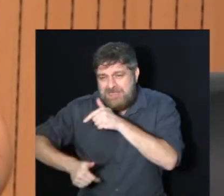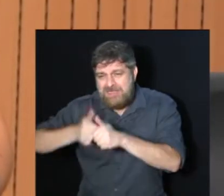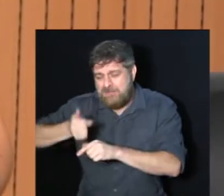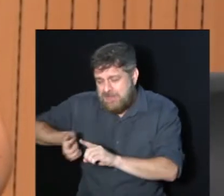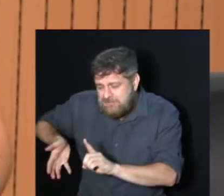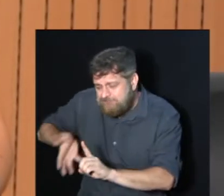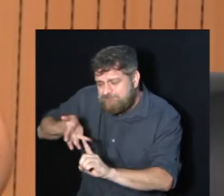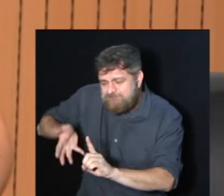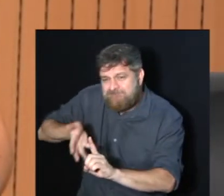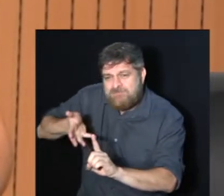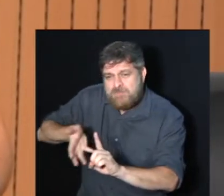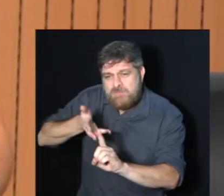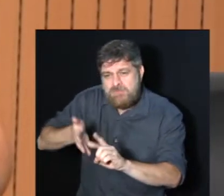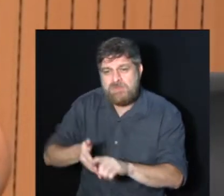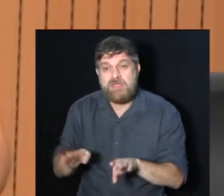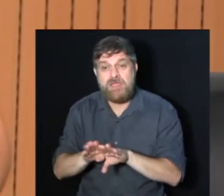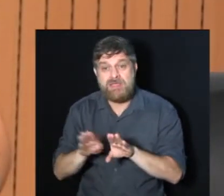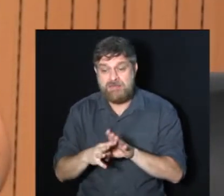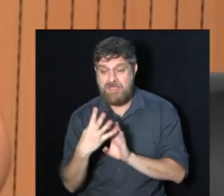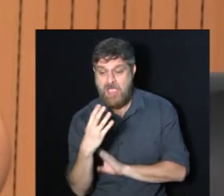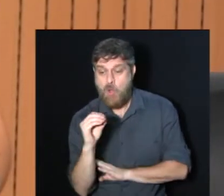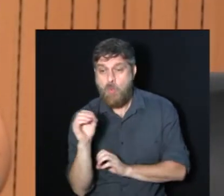anos que a gente trabalha com crianças.